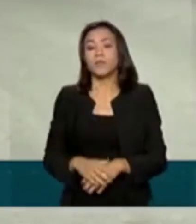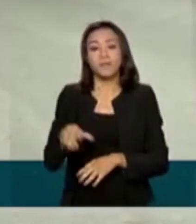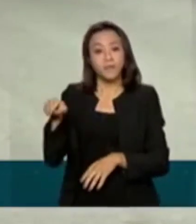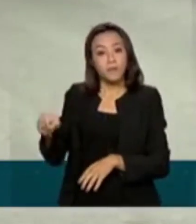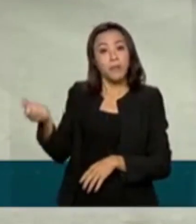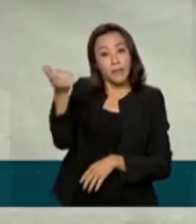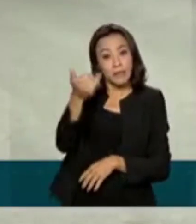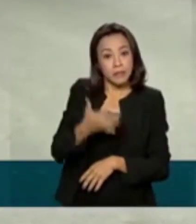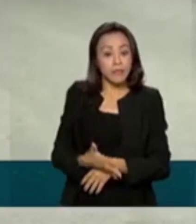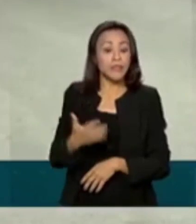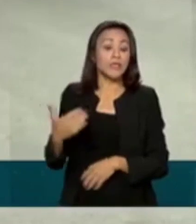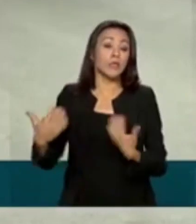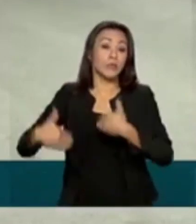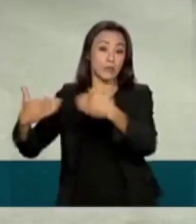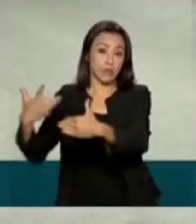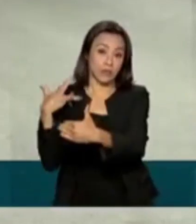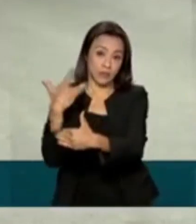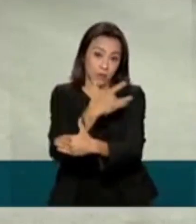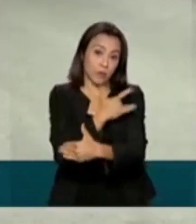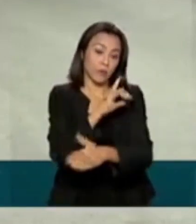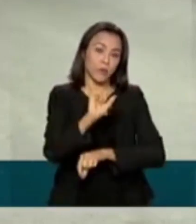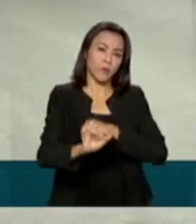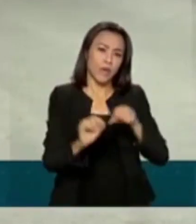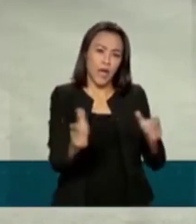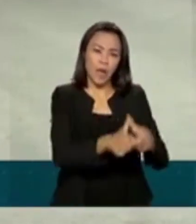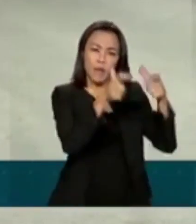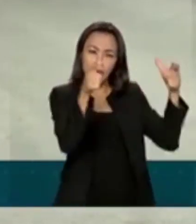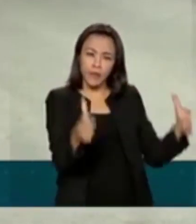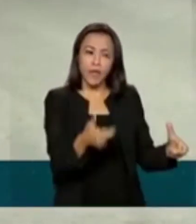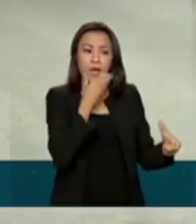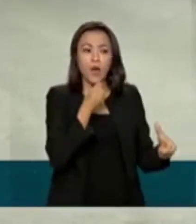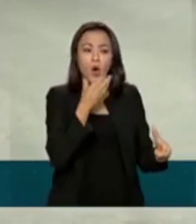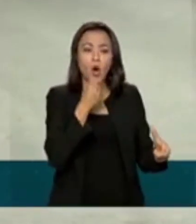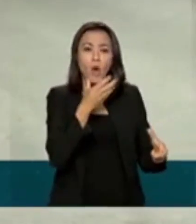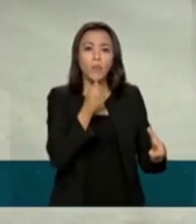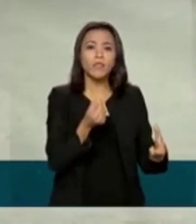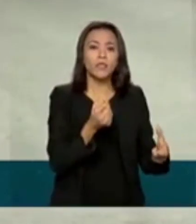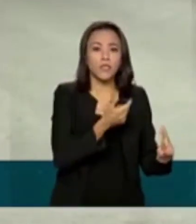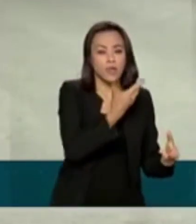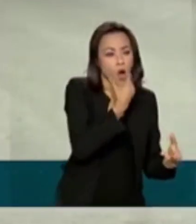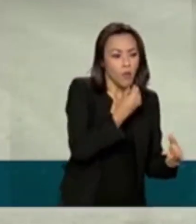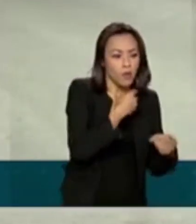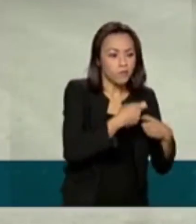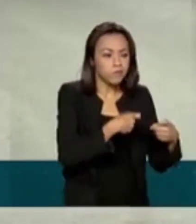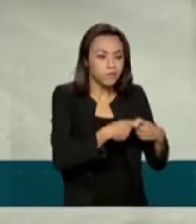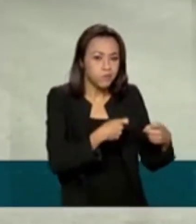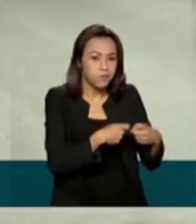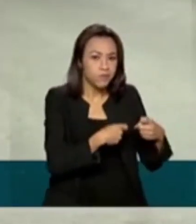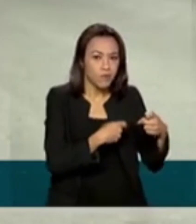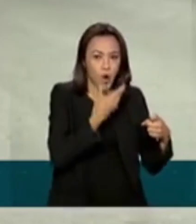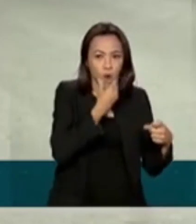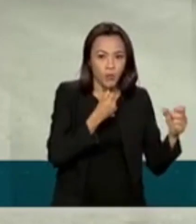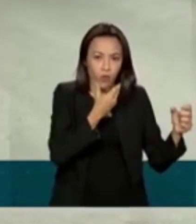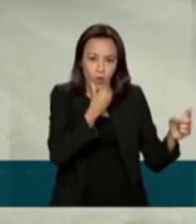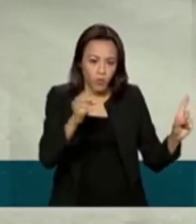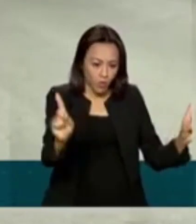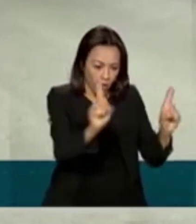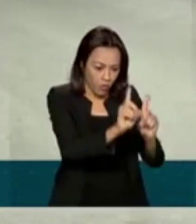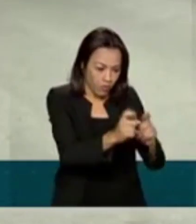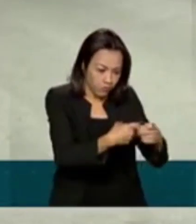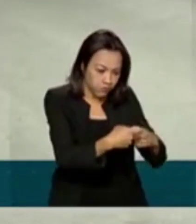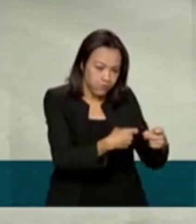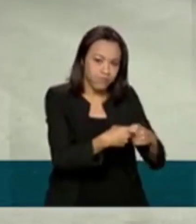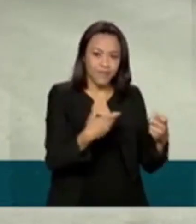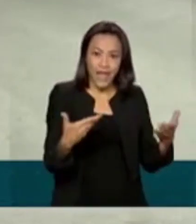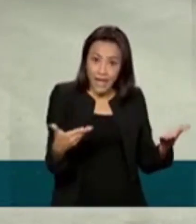Saúde, a maioria dos casos é de homens que fazem sexo com outros homens, mas esse não é o único grupo a